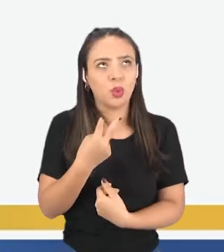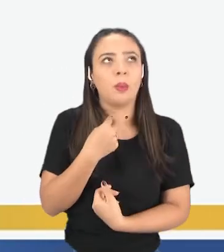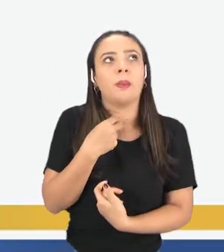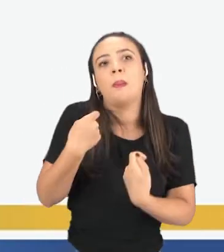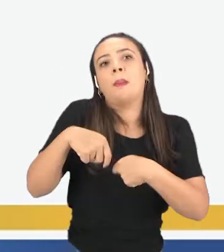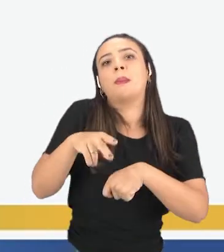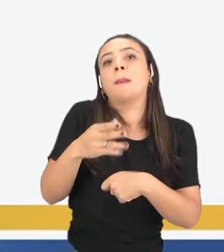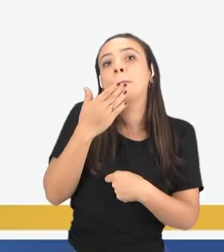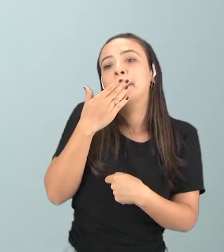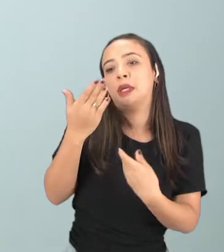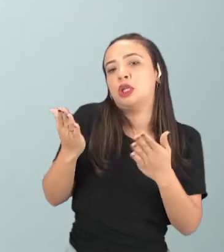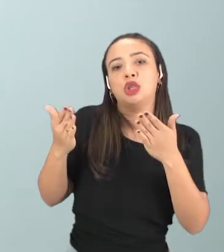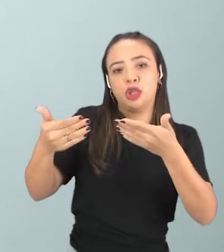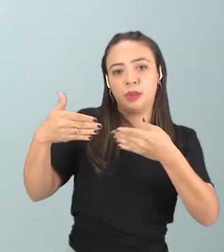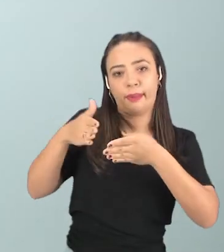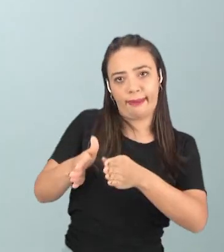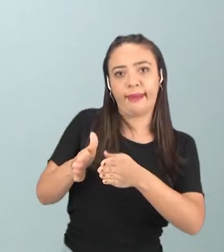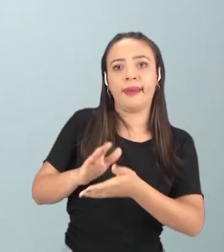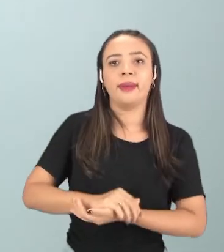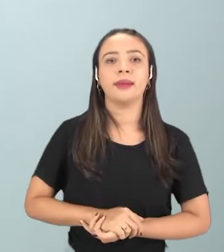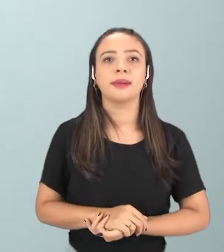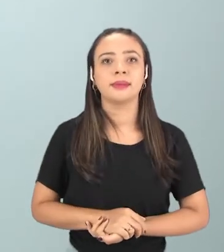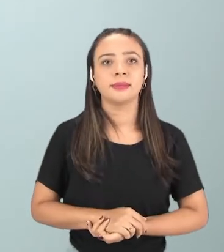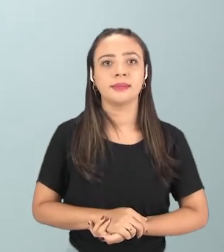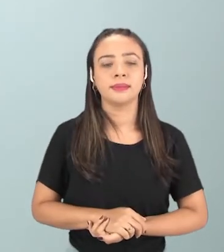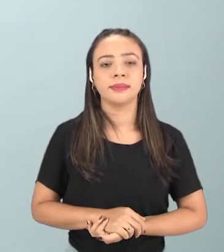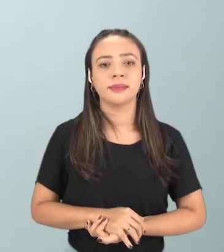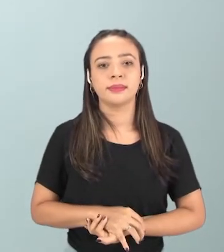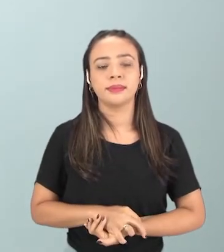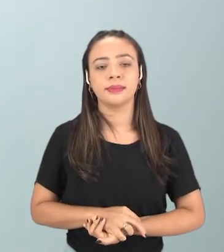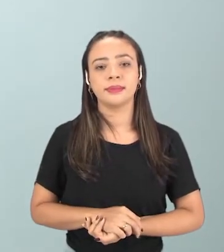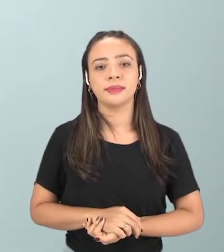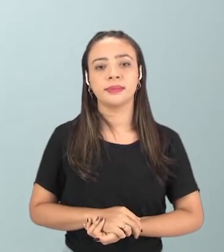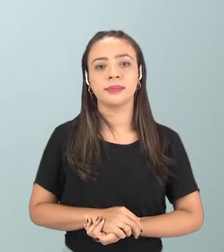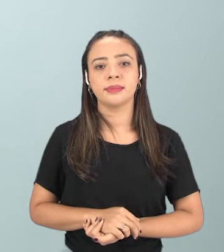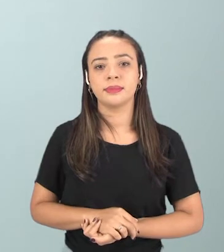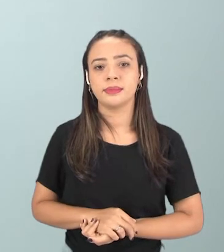licença. Sobre aquelas